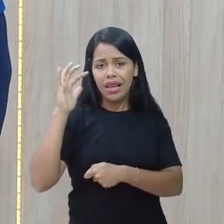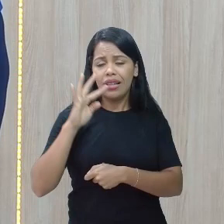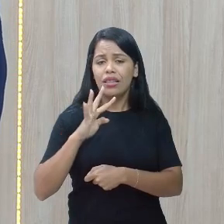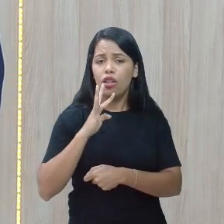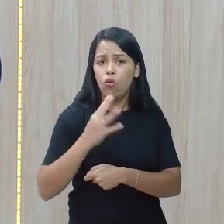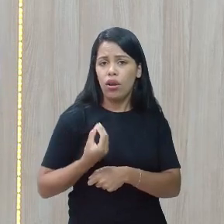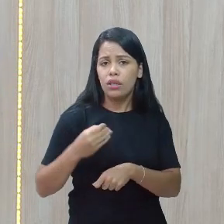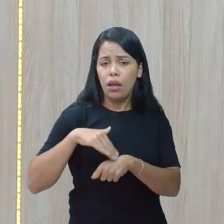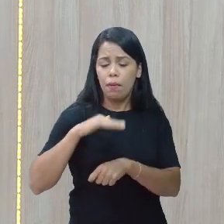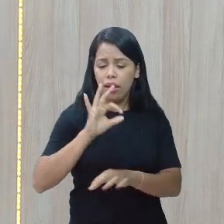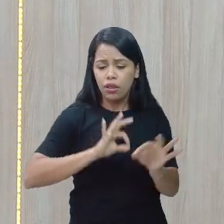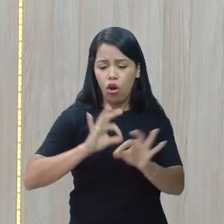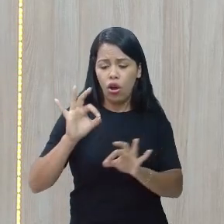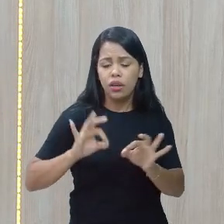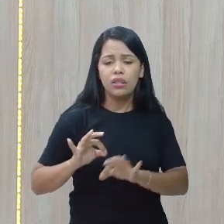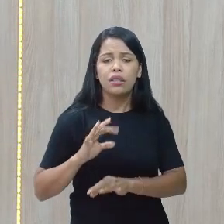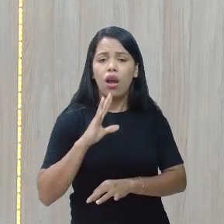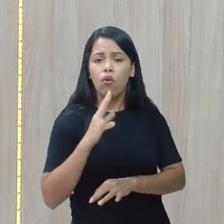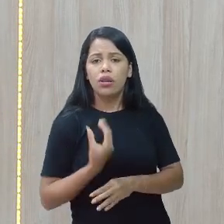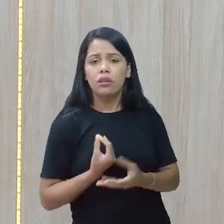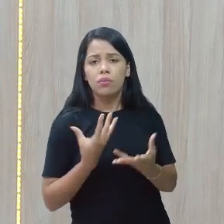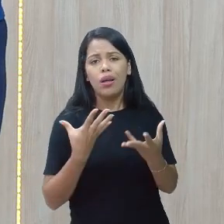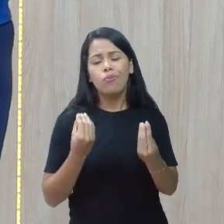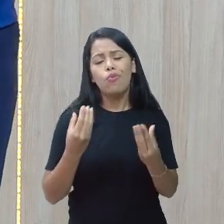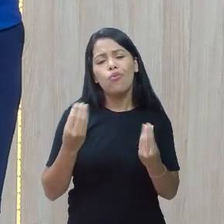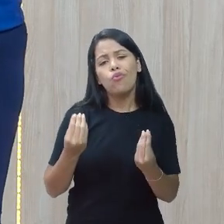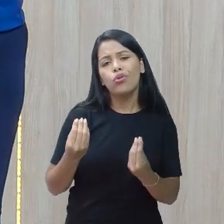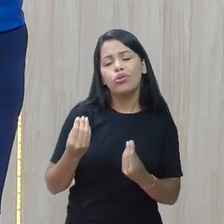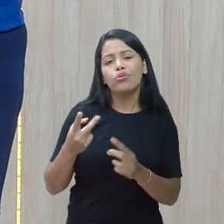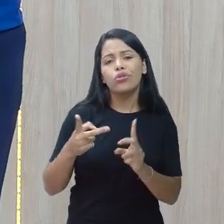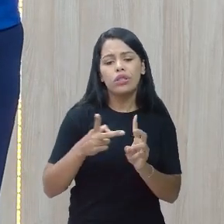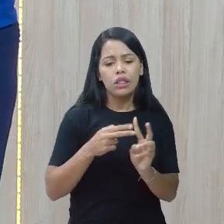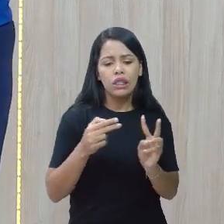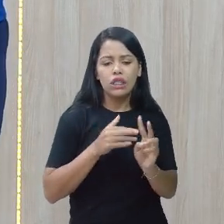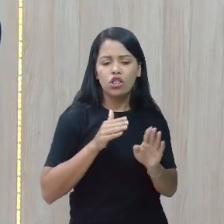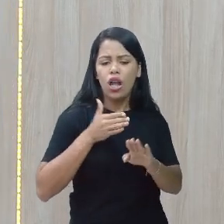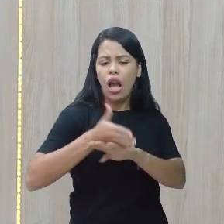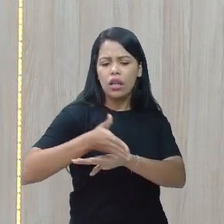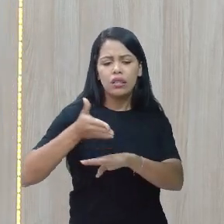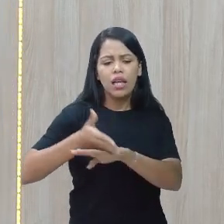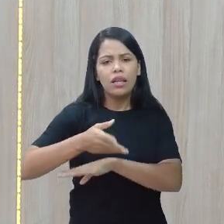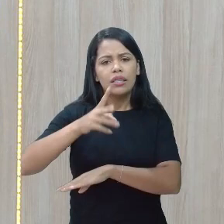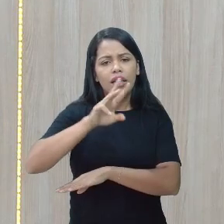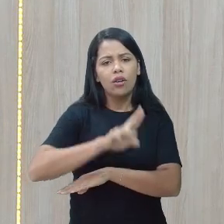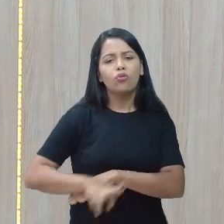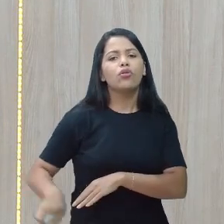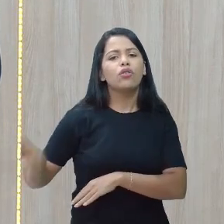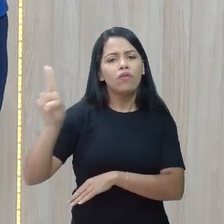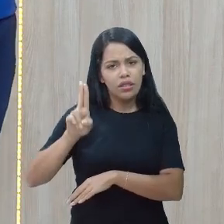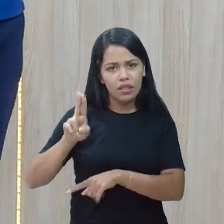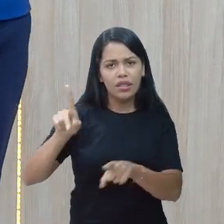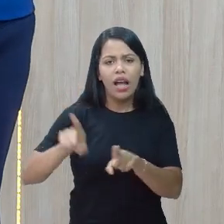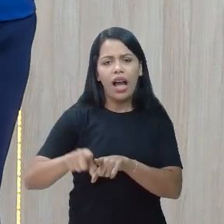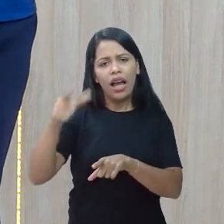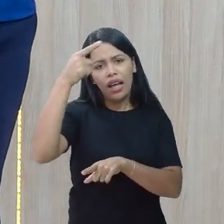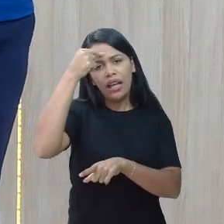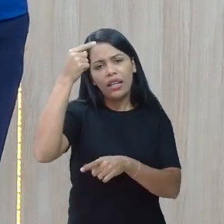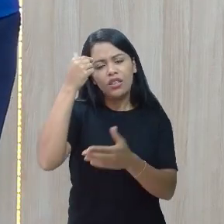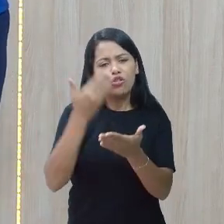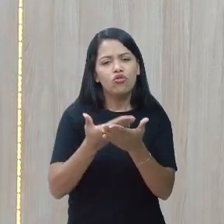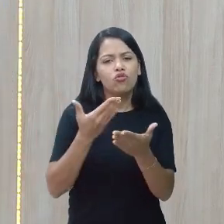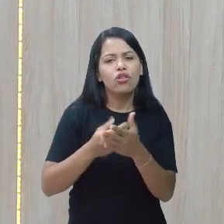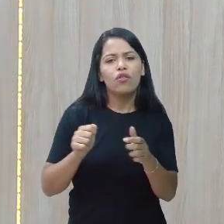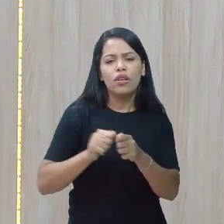organizar o conhecimento deles. Muitos indígenas estão indo para as universidades, estão estudando, né? Fazendo